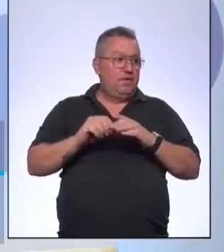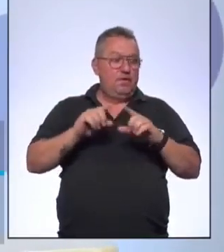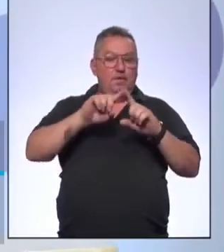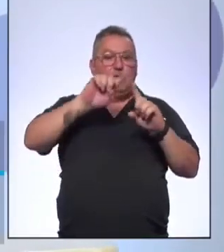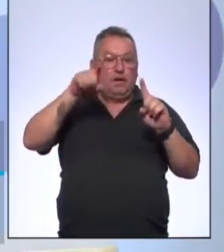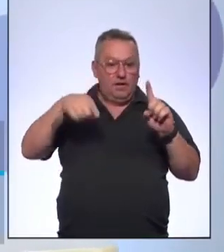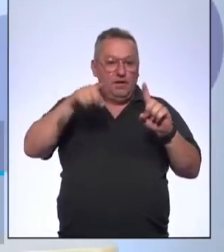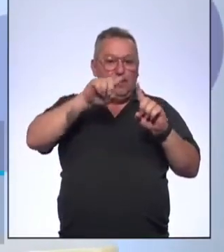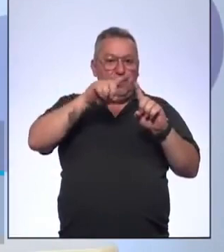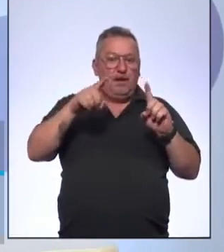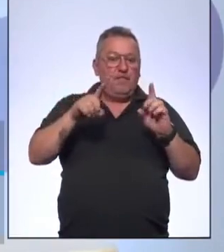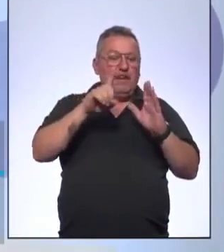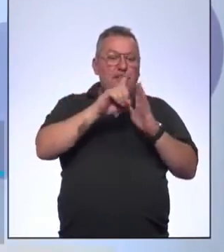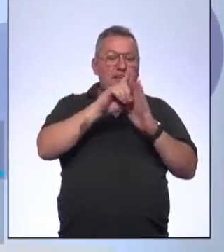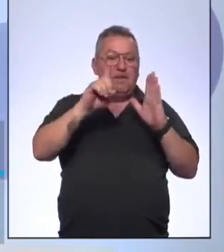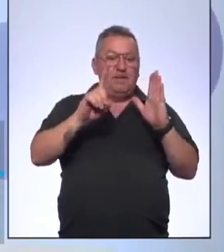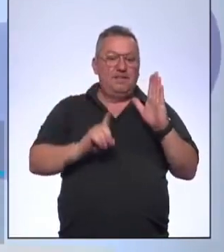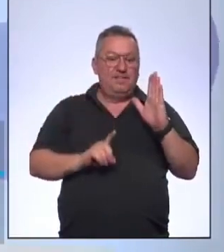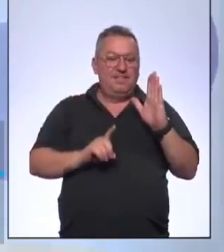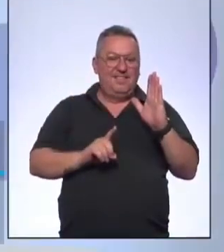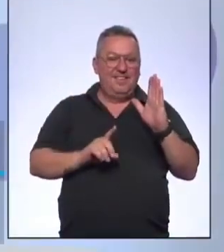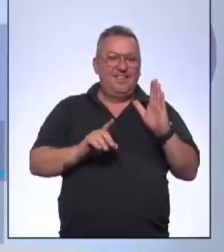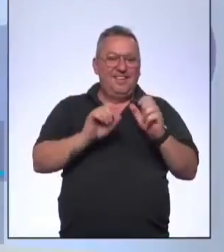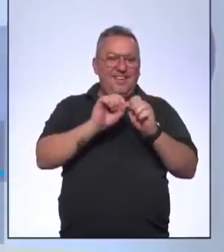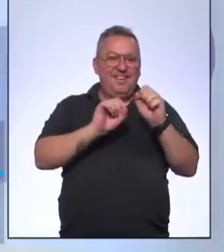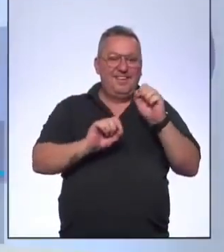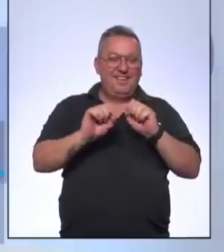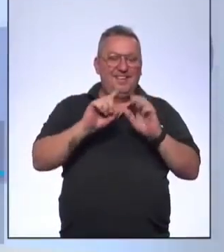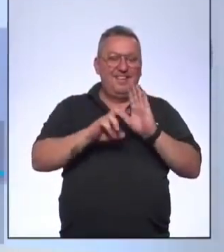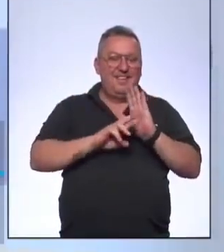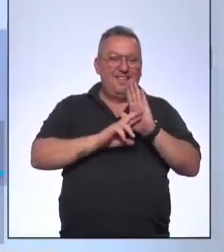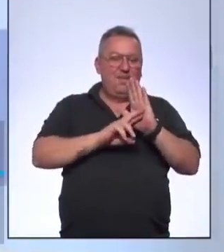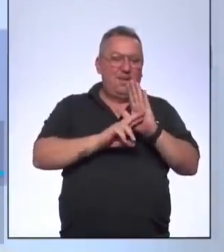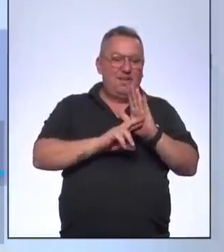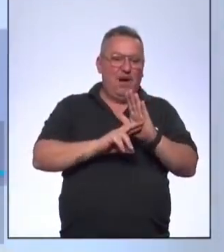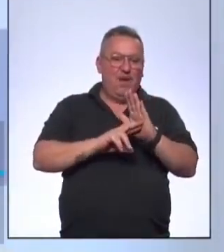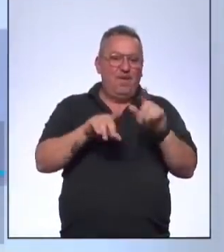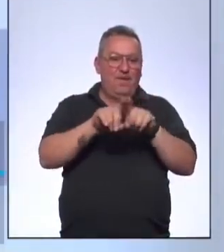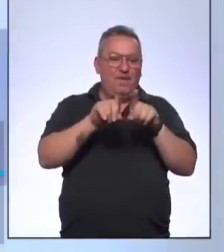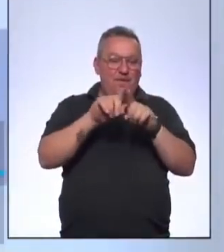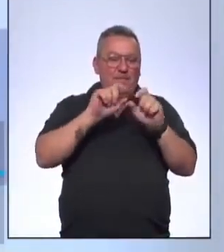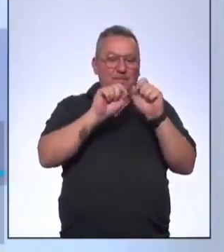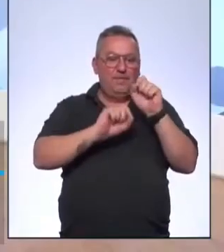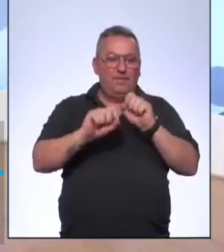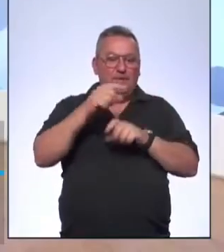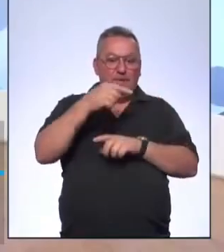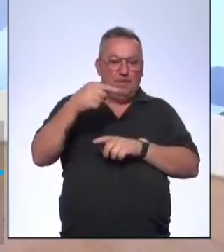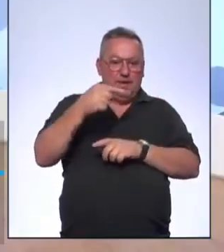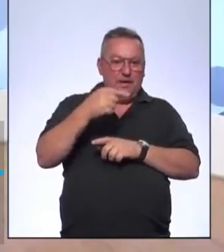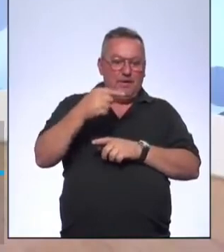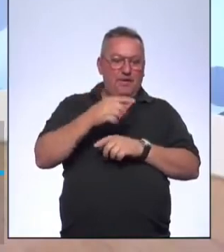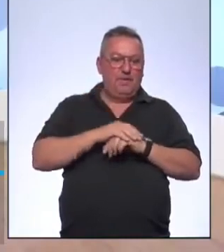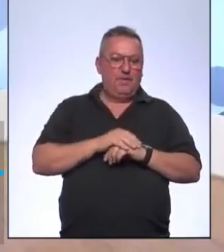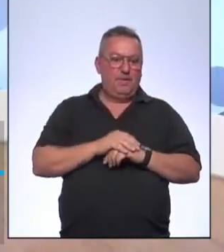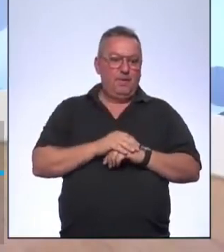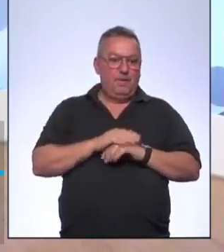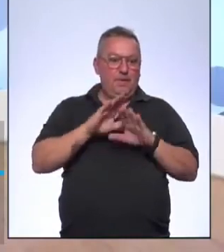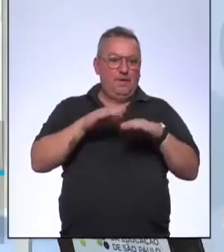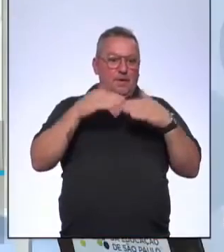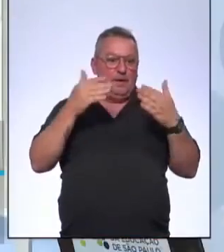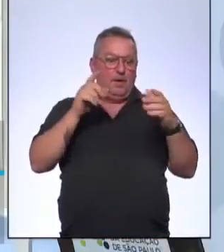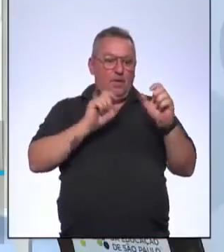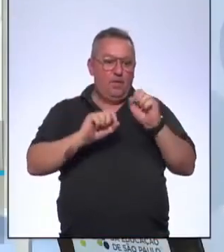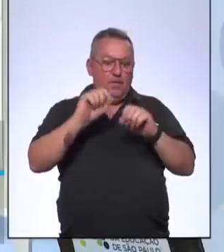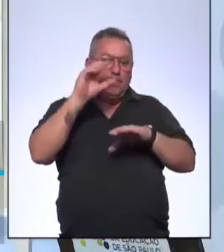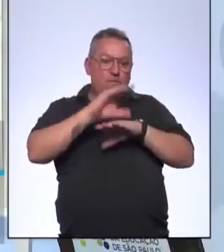forma simplificada de representar a subtração, não é? Isso mesmo, né? Então, geralmente